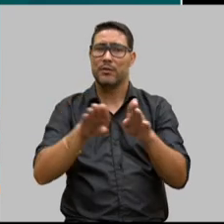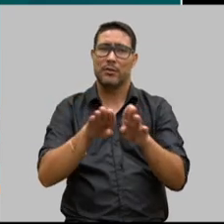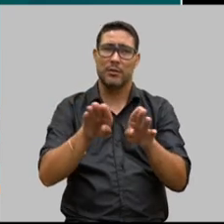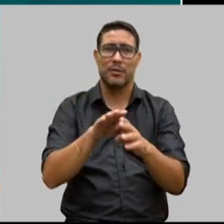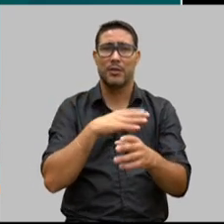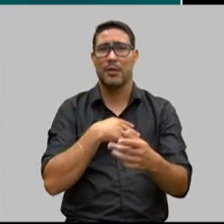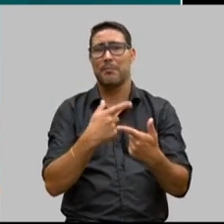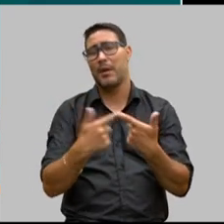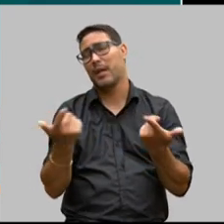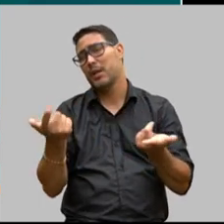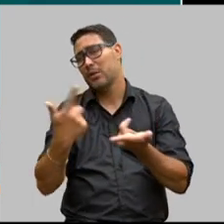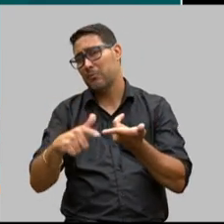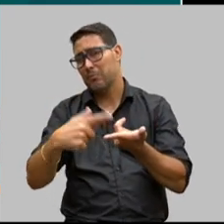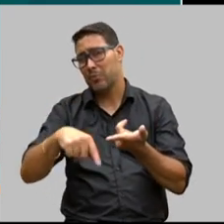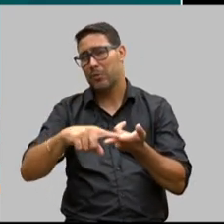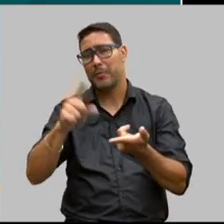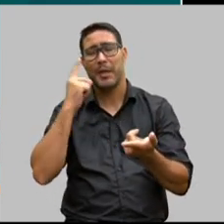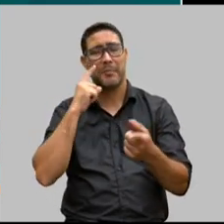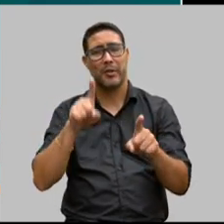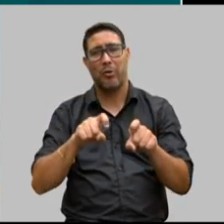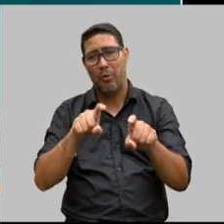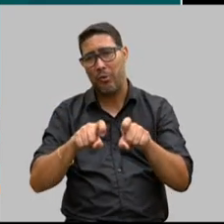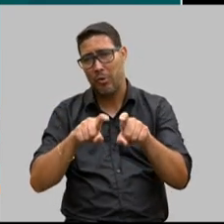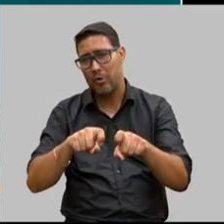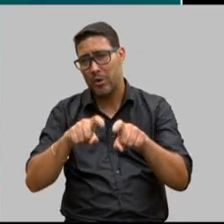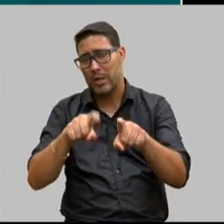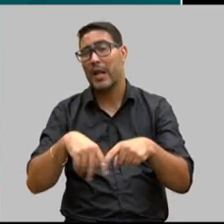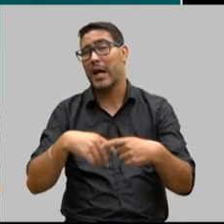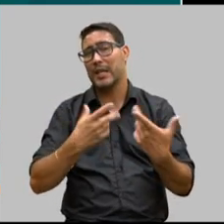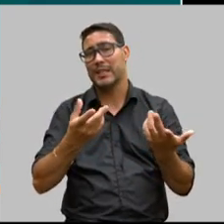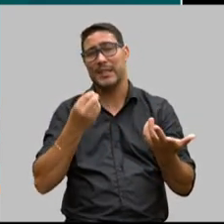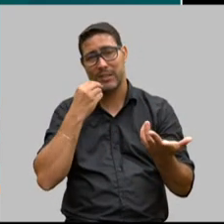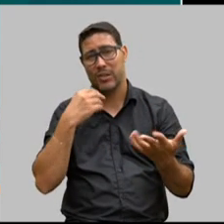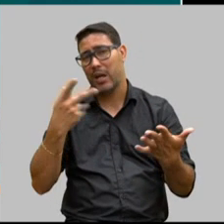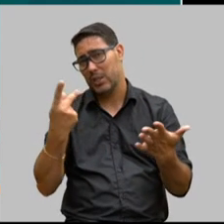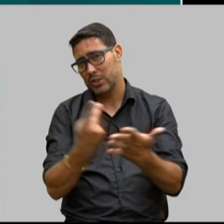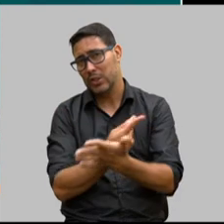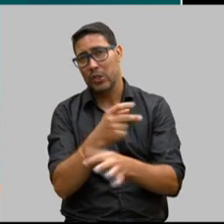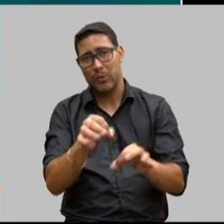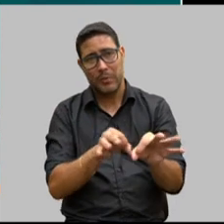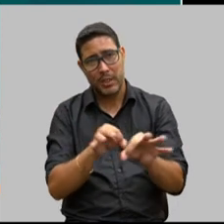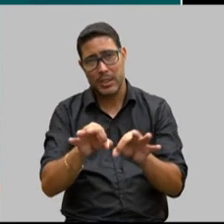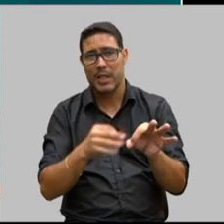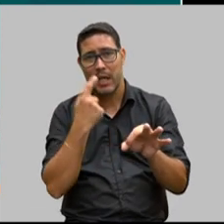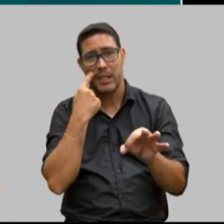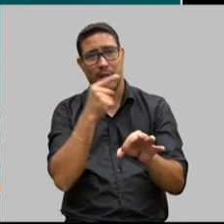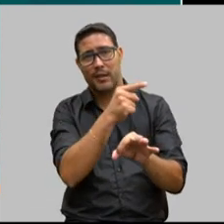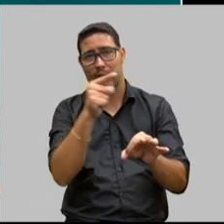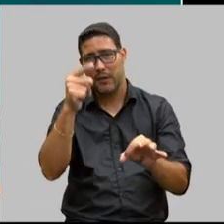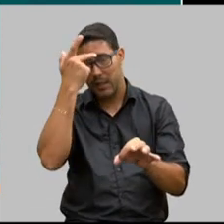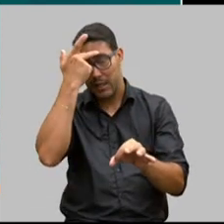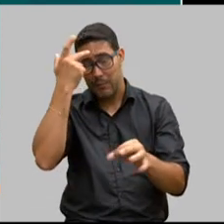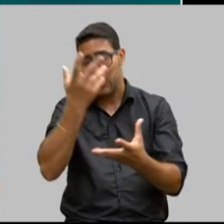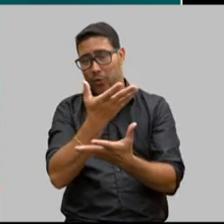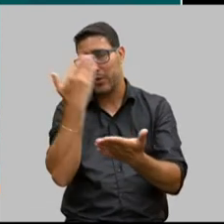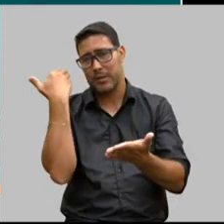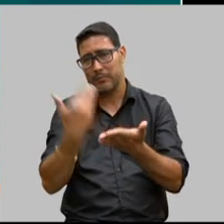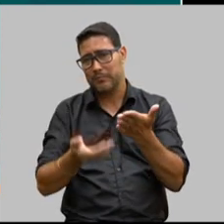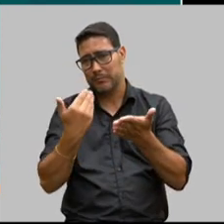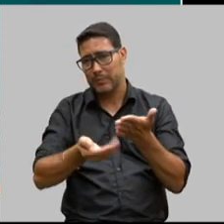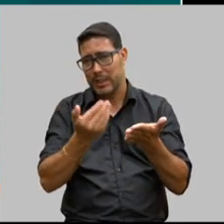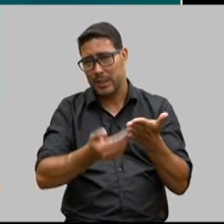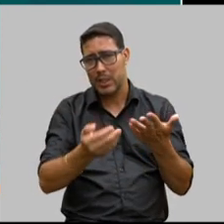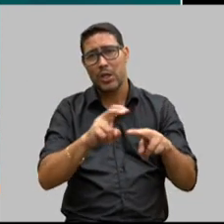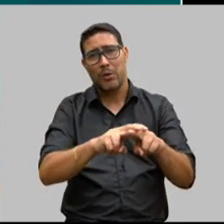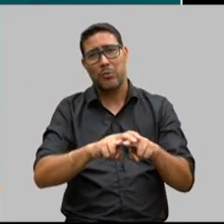ações emergenciais, ações planejadas, né? Você vê aí as perdas que foram geradas com geadas